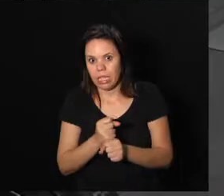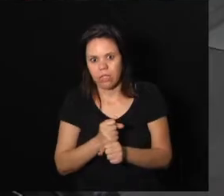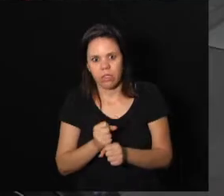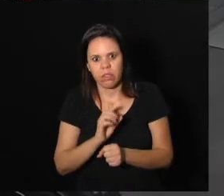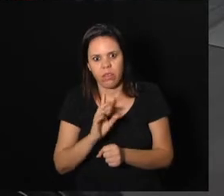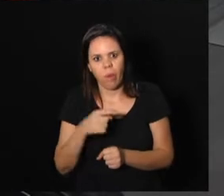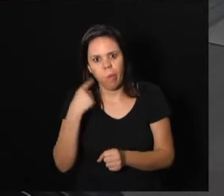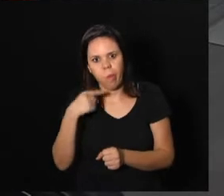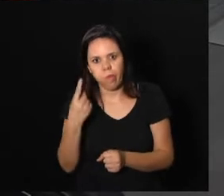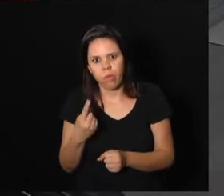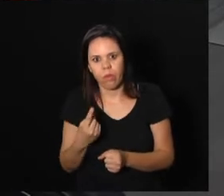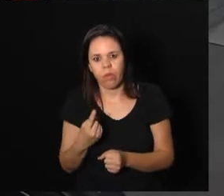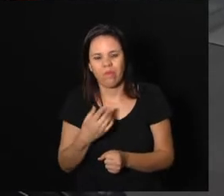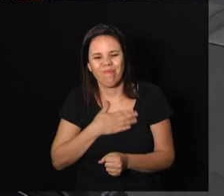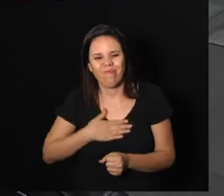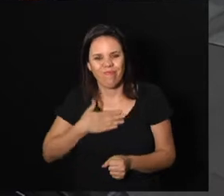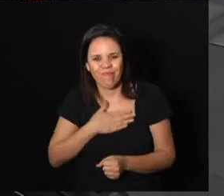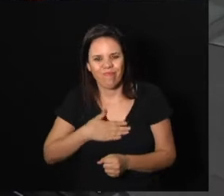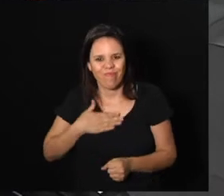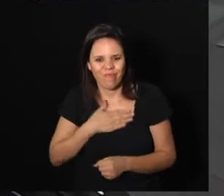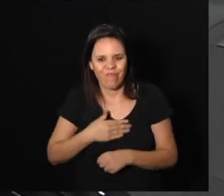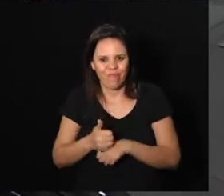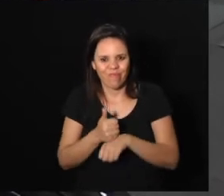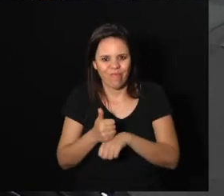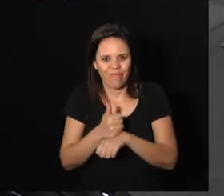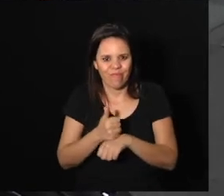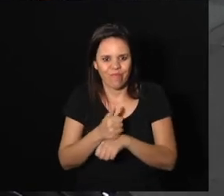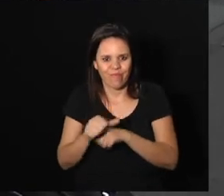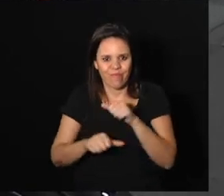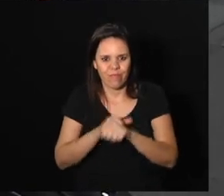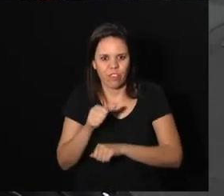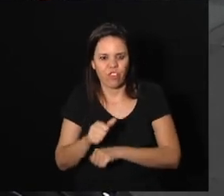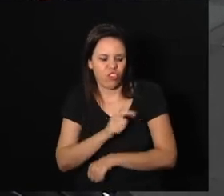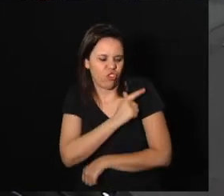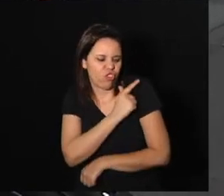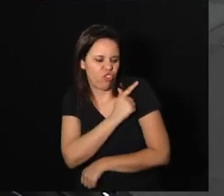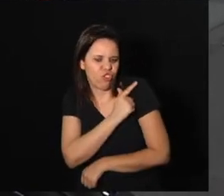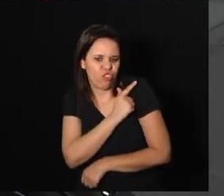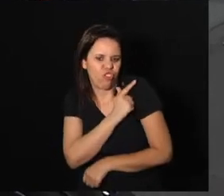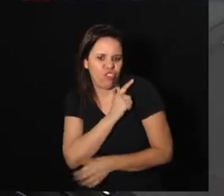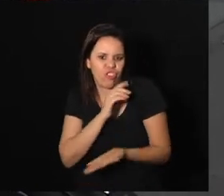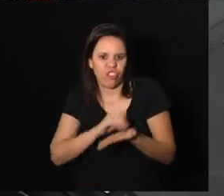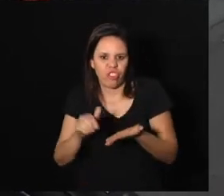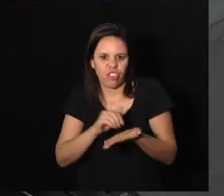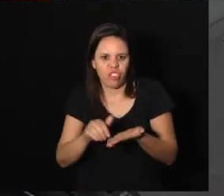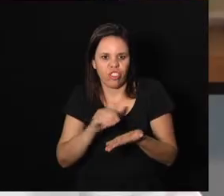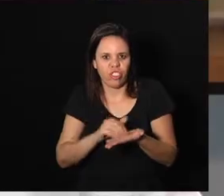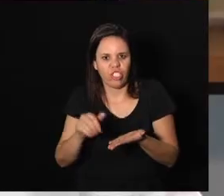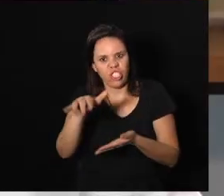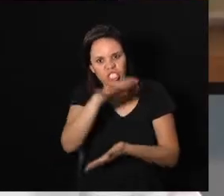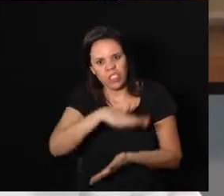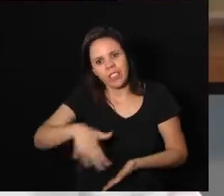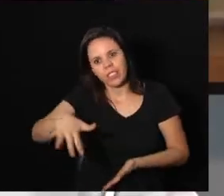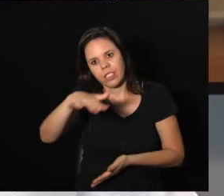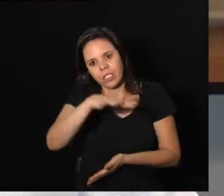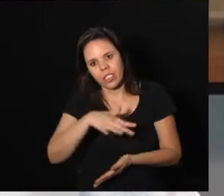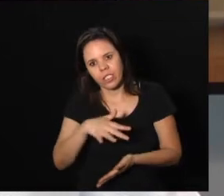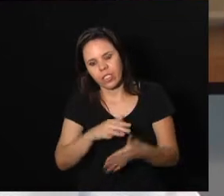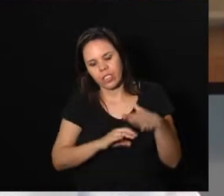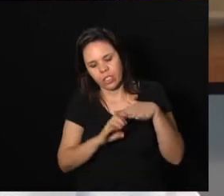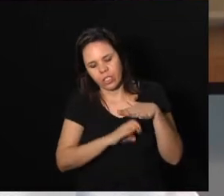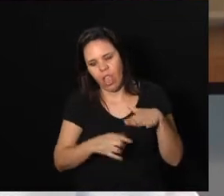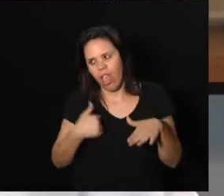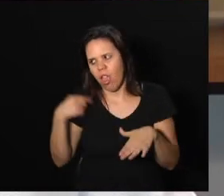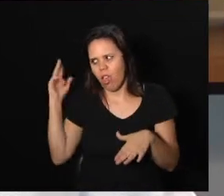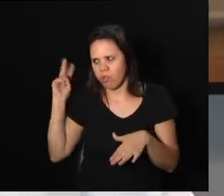advogado. Pegou tanto gosto pela profissão que virou gerente do escritório de advocacia. Eu sempre quis ser advogado.